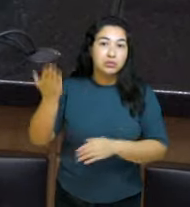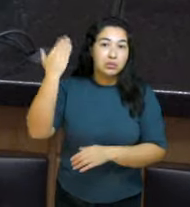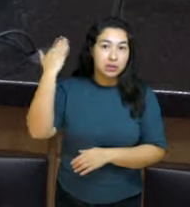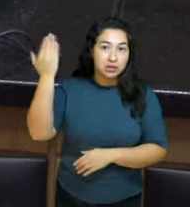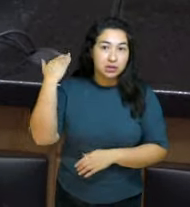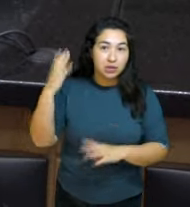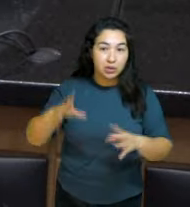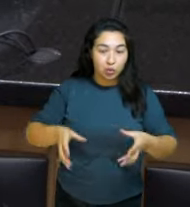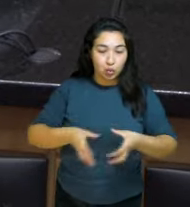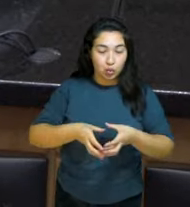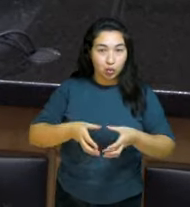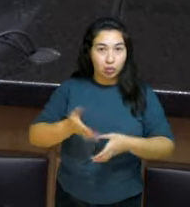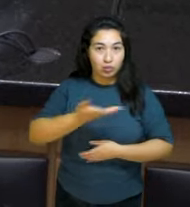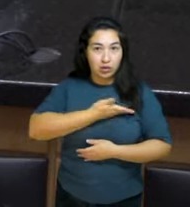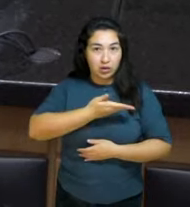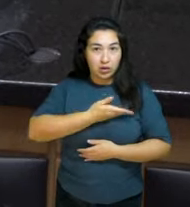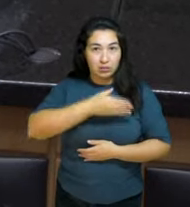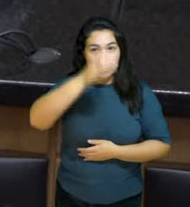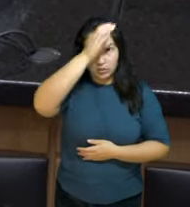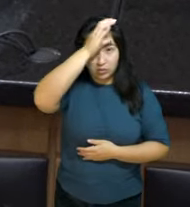o Fernando Krelli,